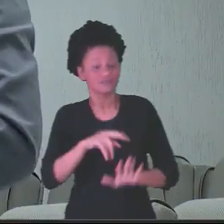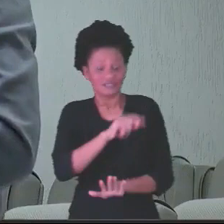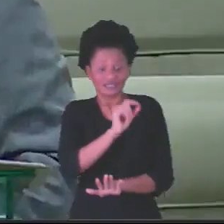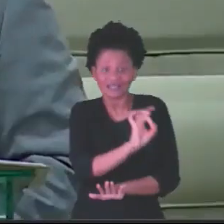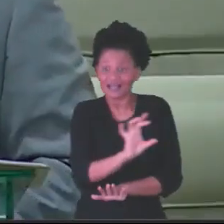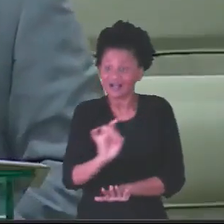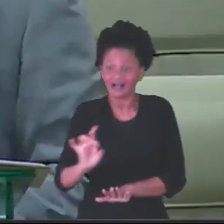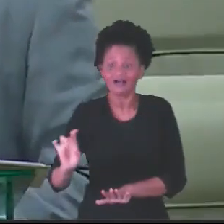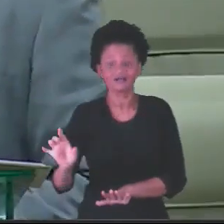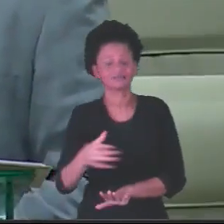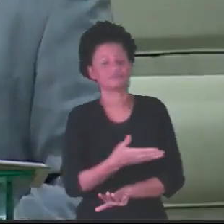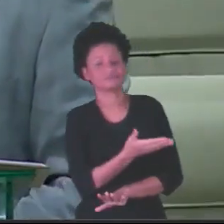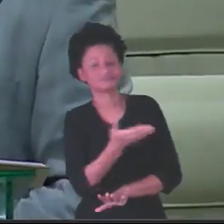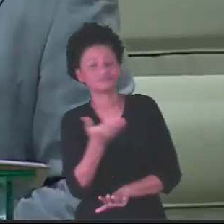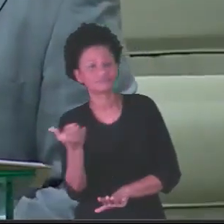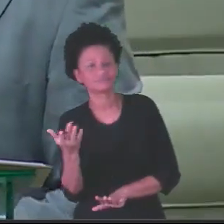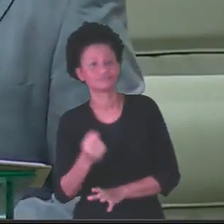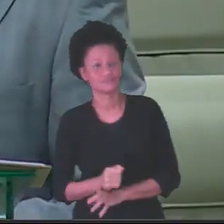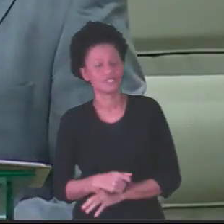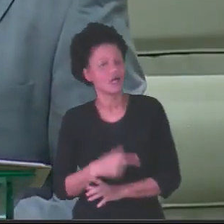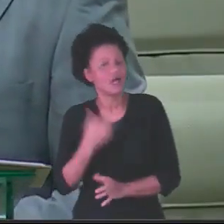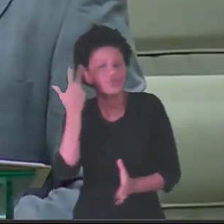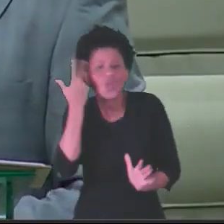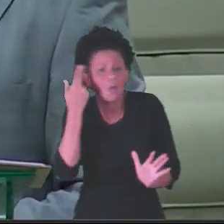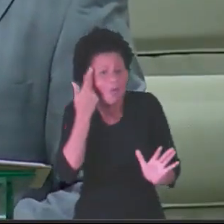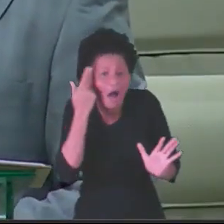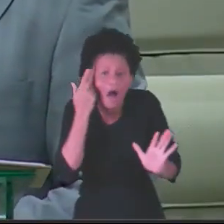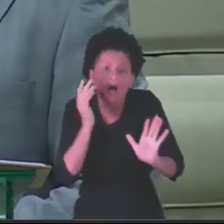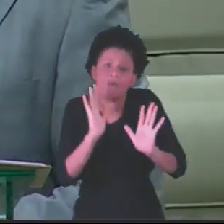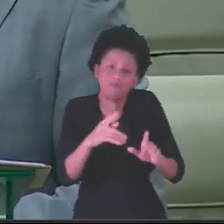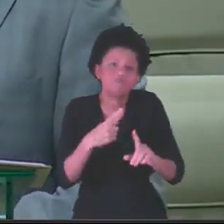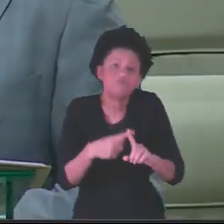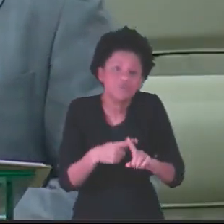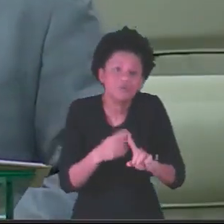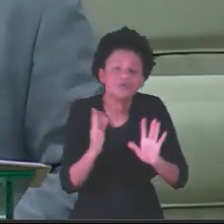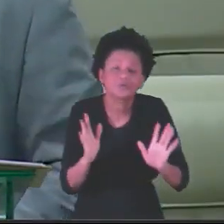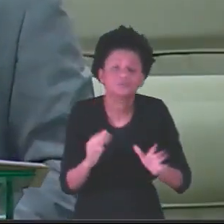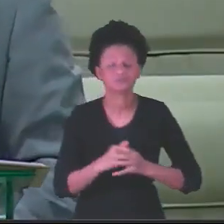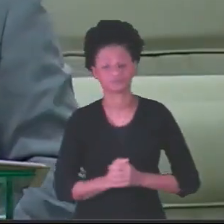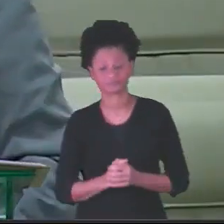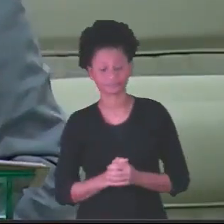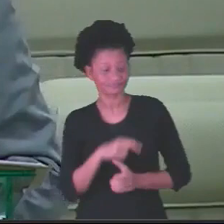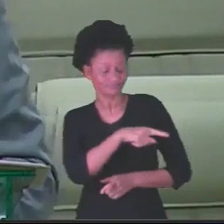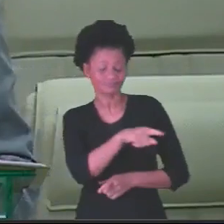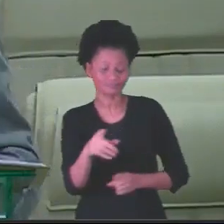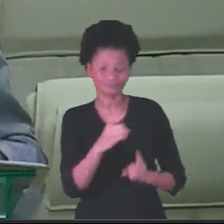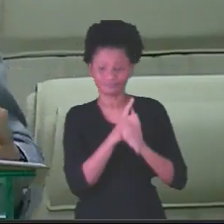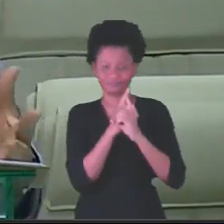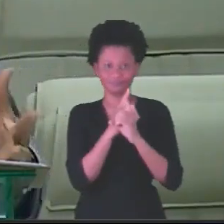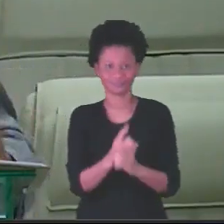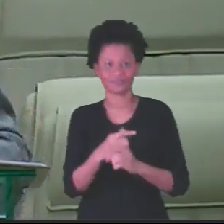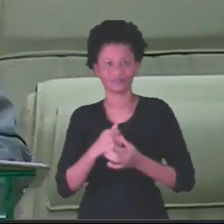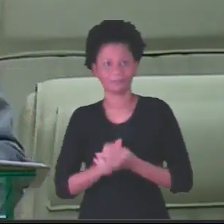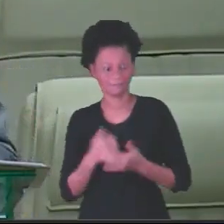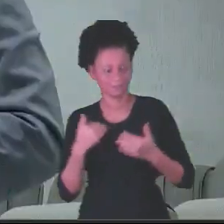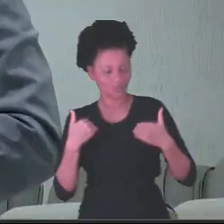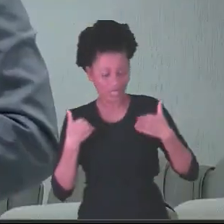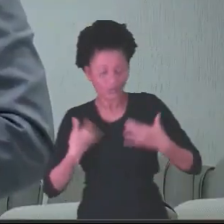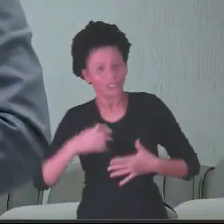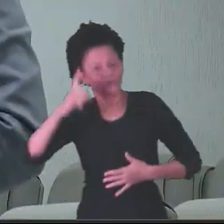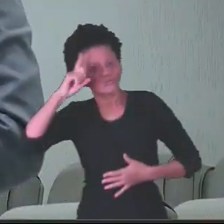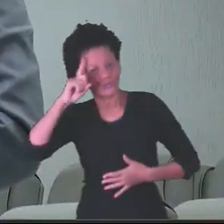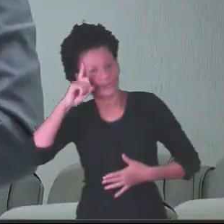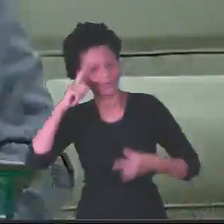é é compreensível porque porque ele trata da manutenção de